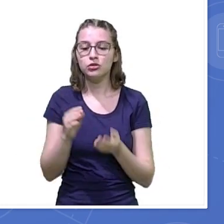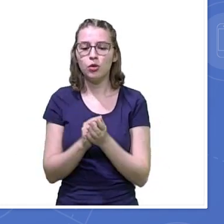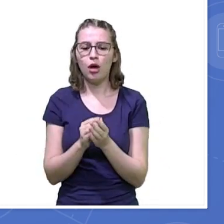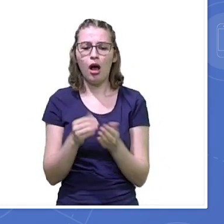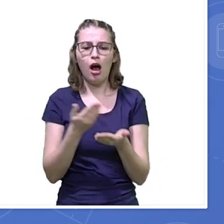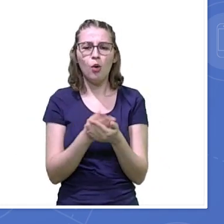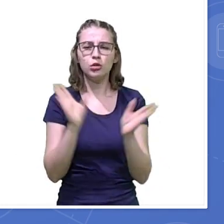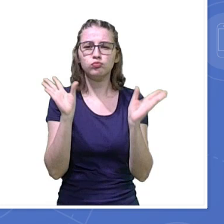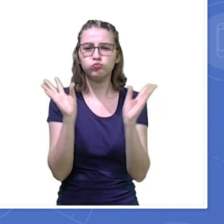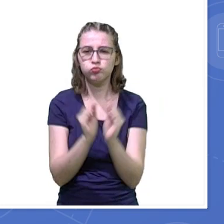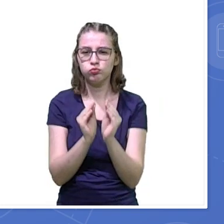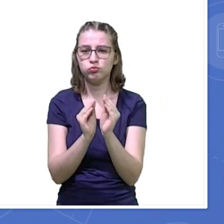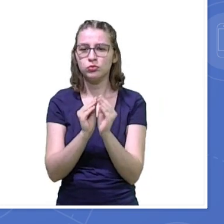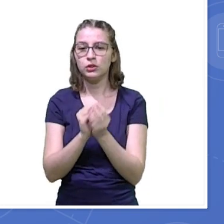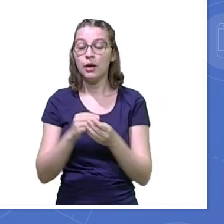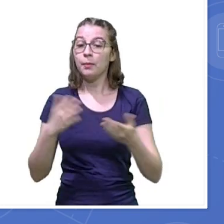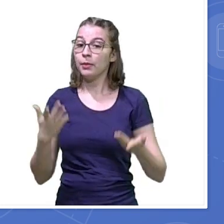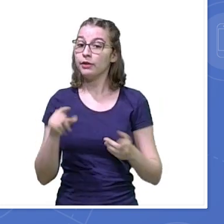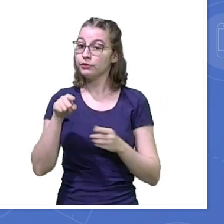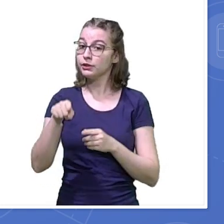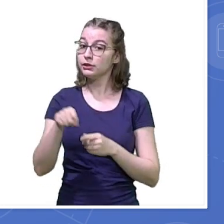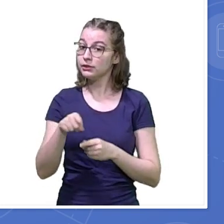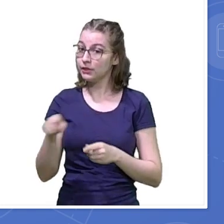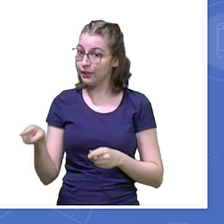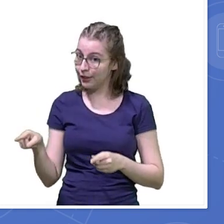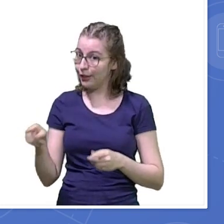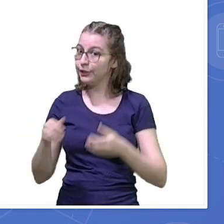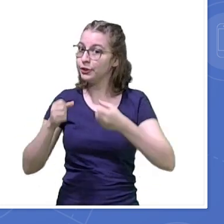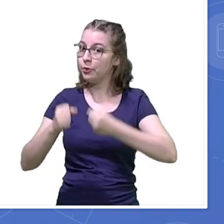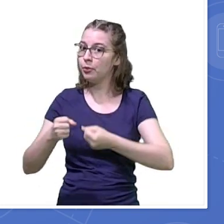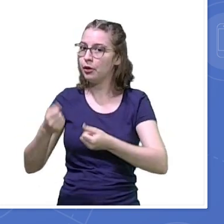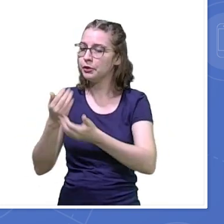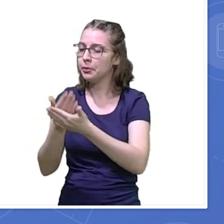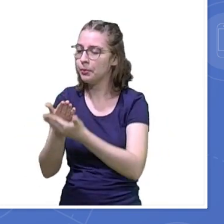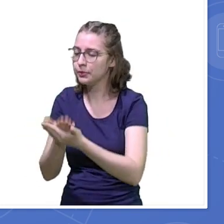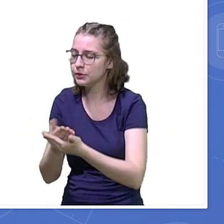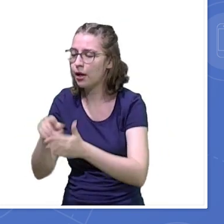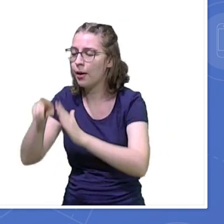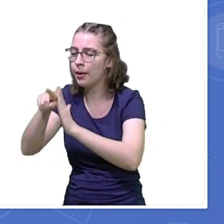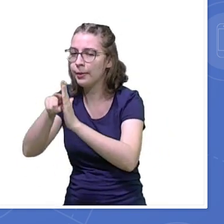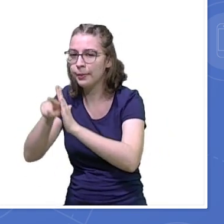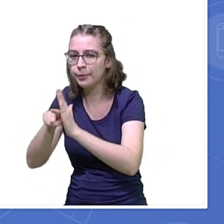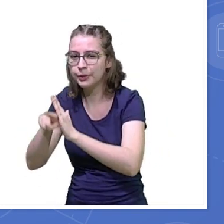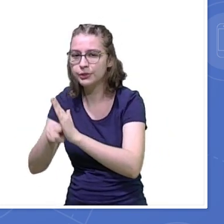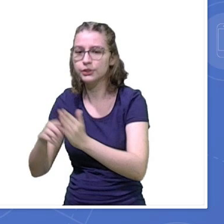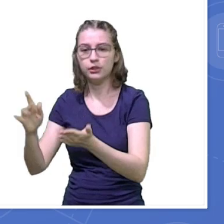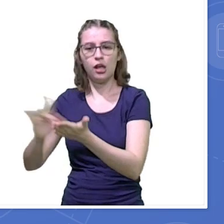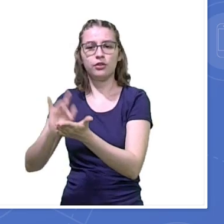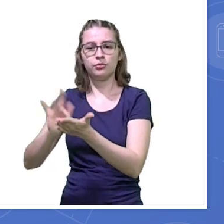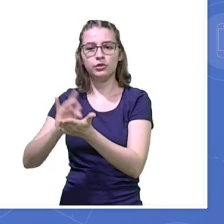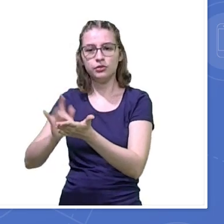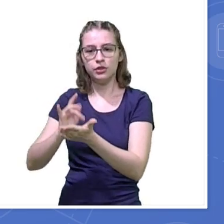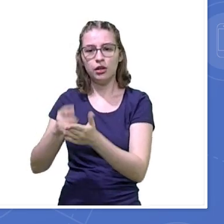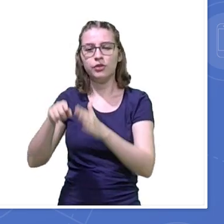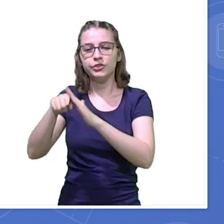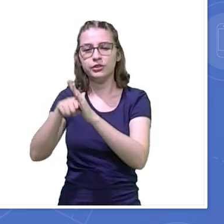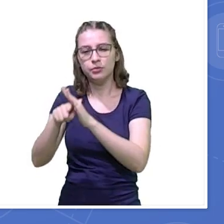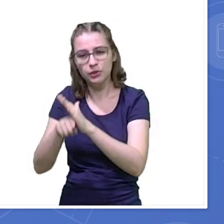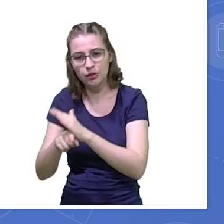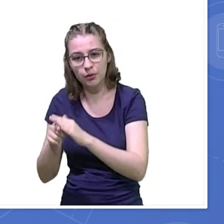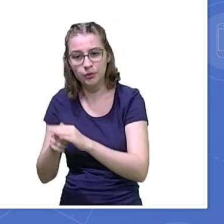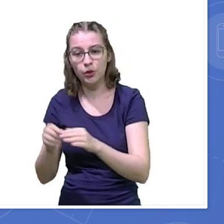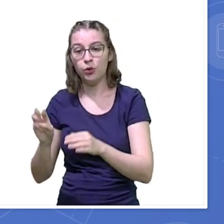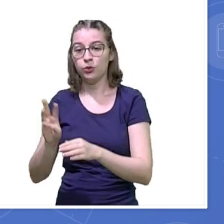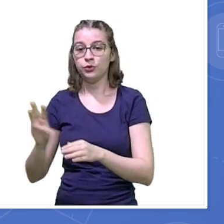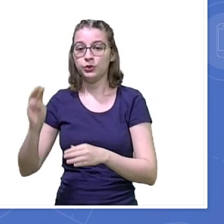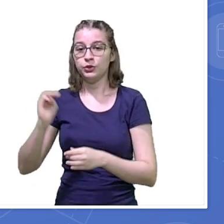batido e que você também pode estudar, complementar a partir do caderno digital, a partir de informações como Saber Mais